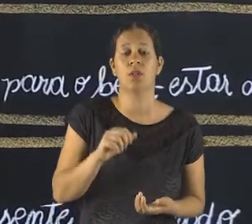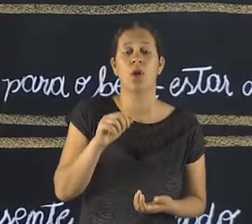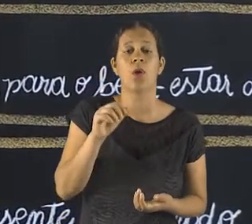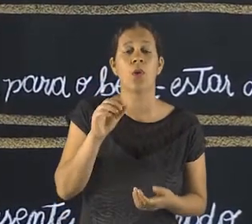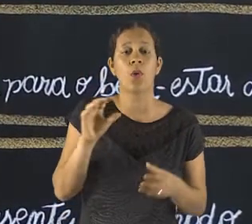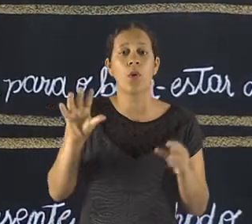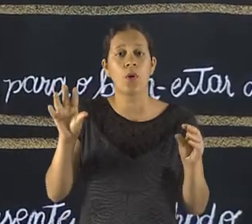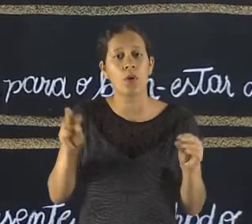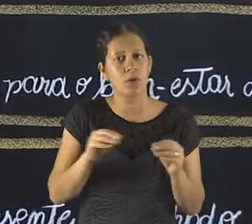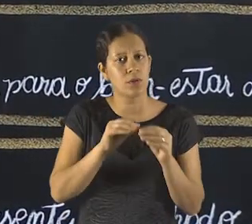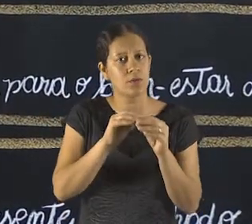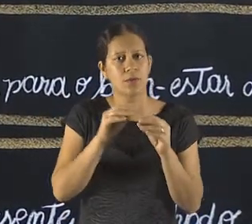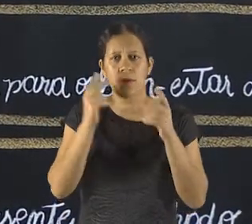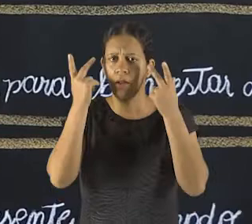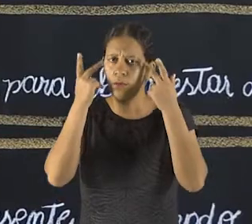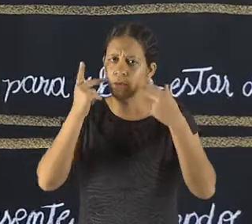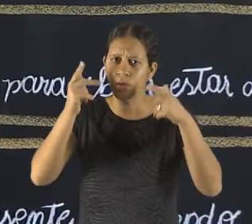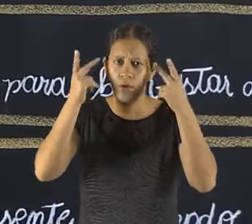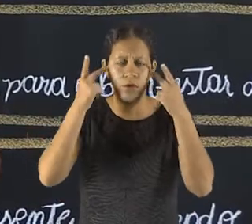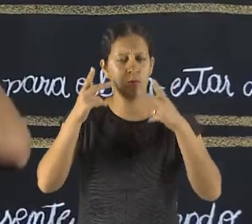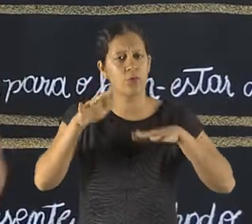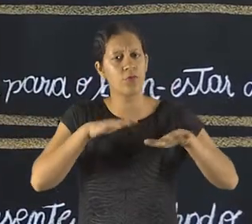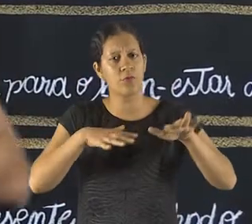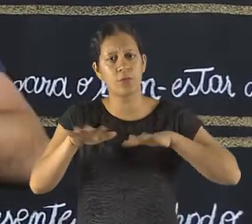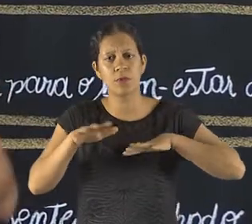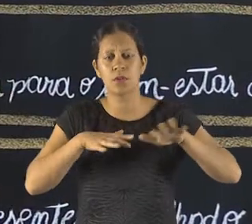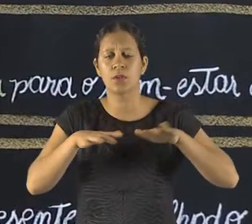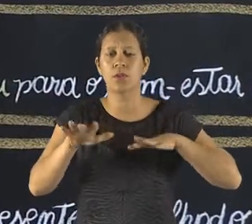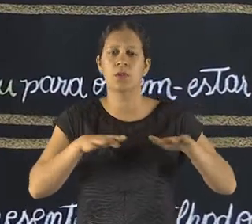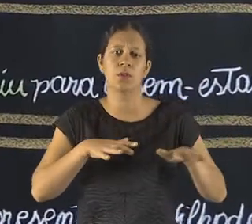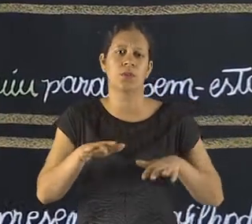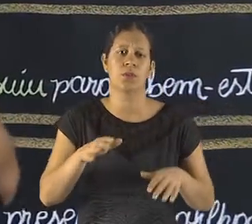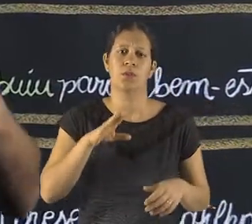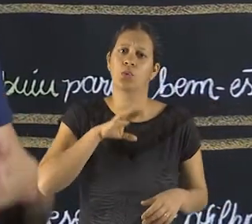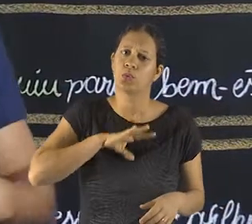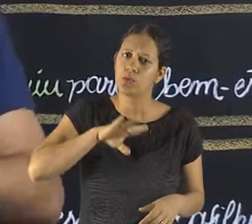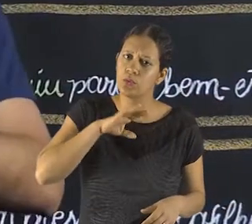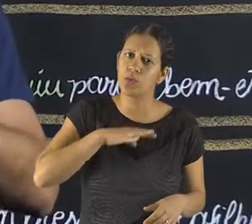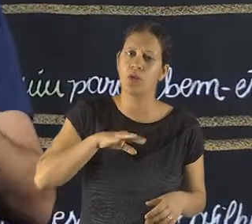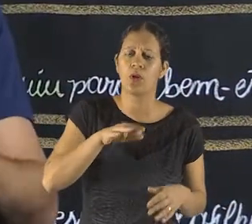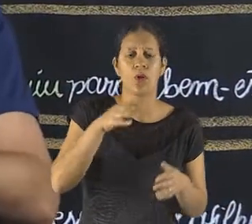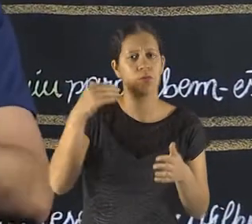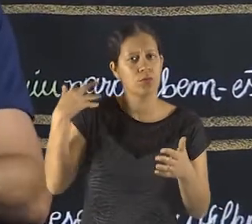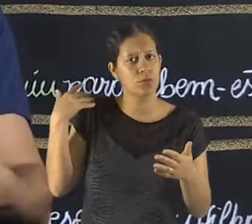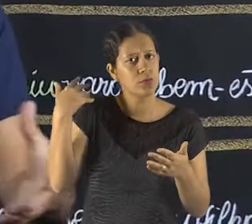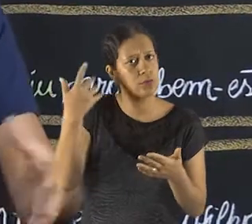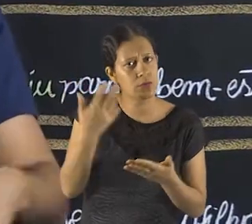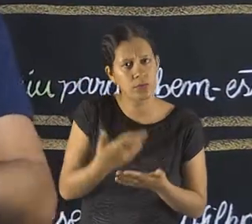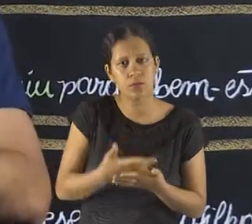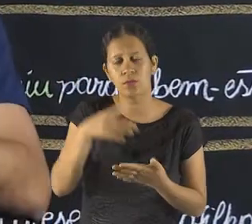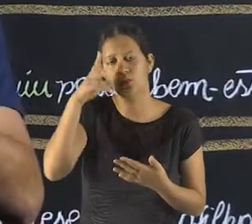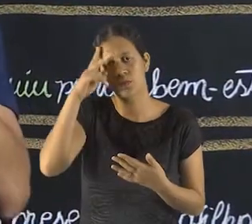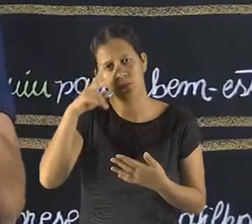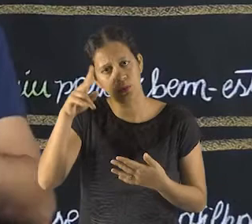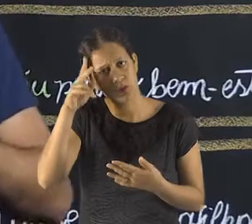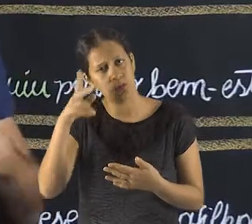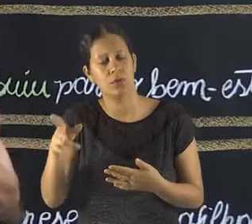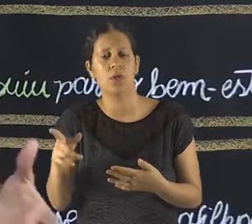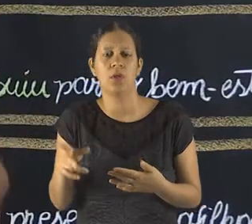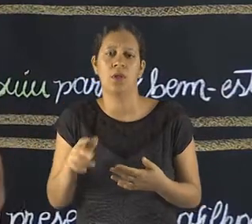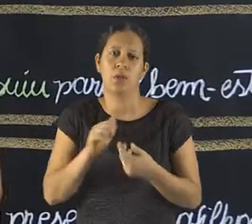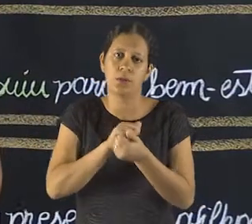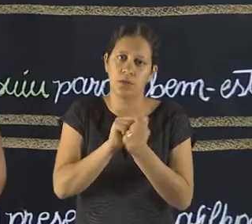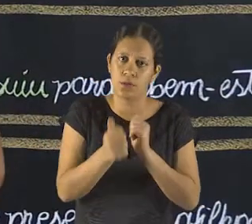SVC, sujeito, verbo, complemento. Isso é natural do movimento dinâmico da língua que propõe alterações ao longo da história, ao longo do